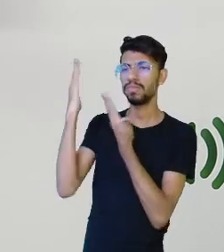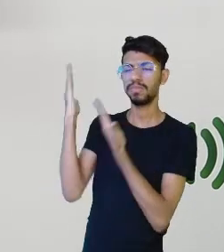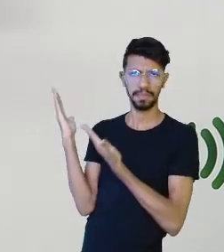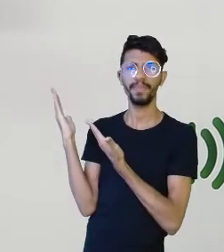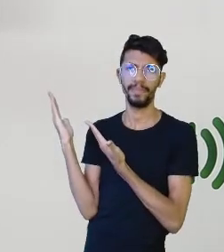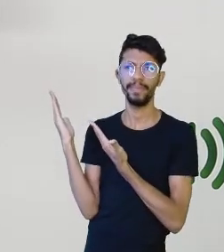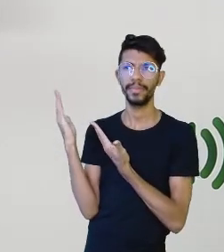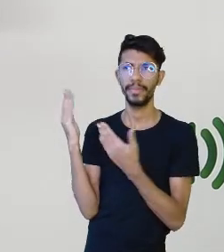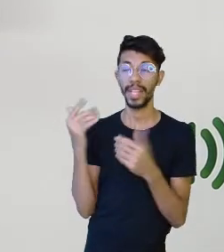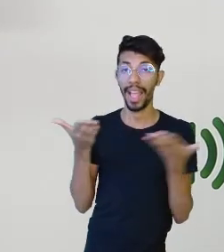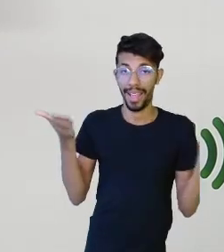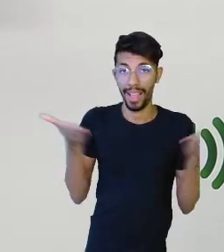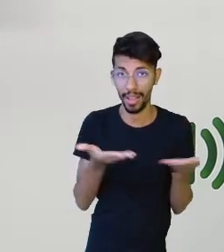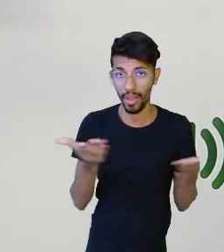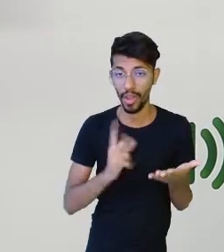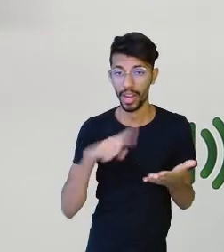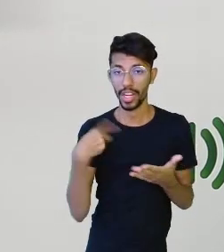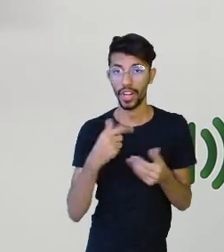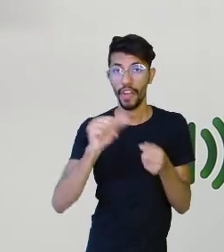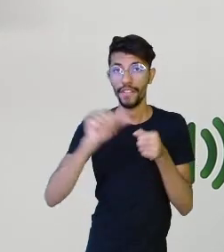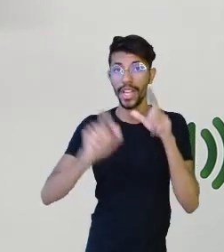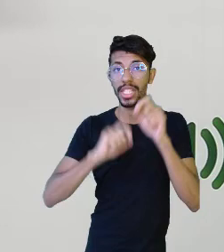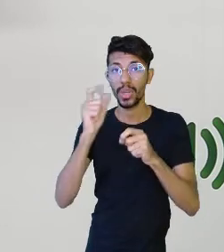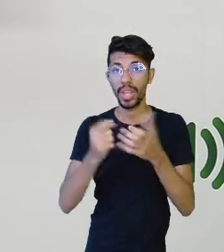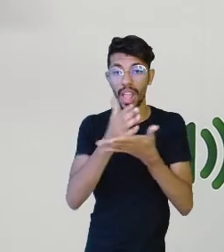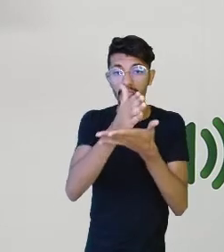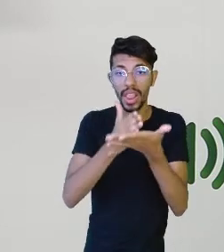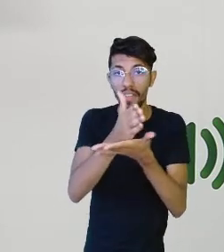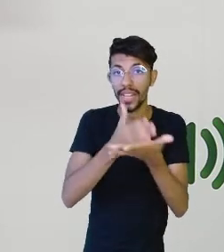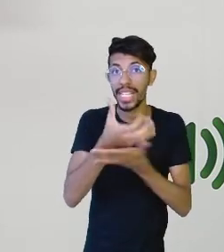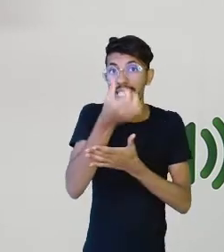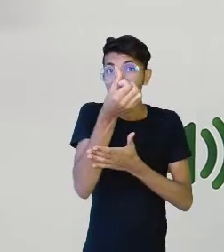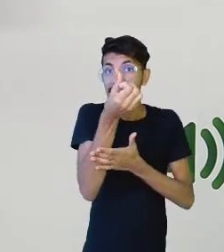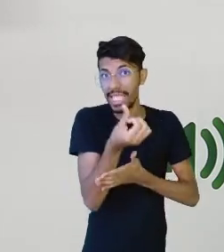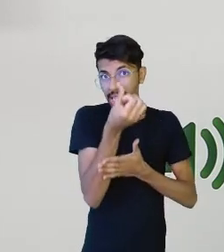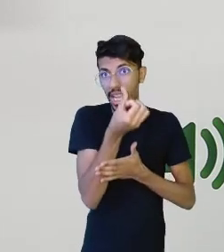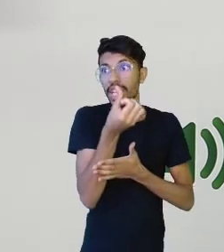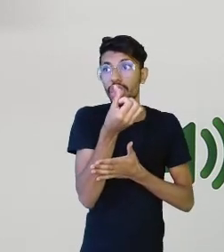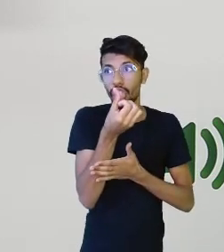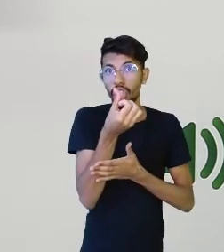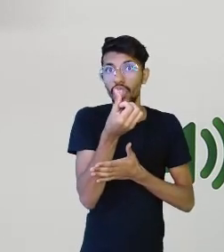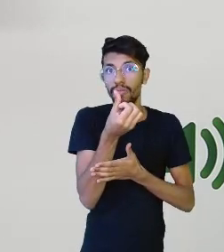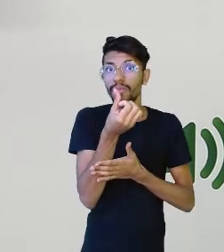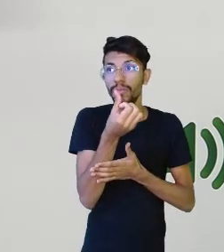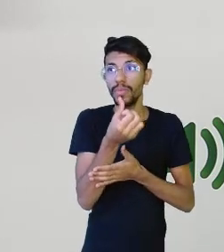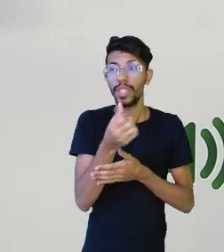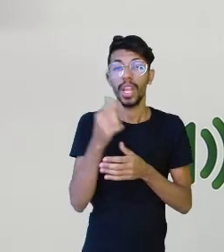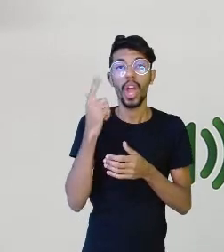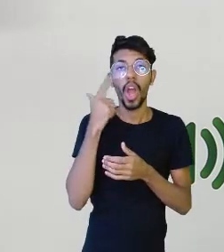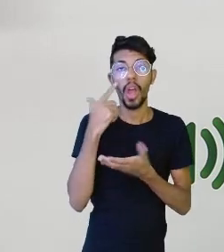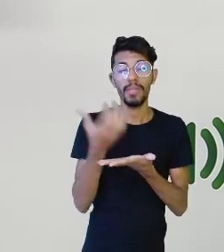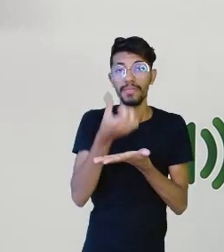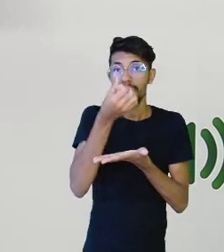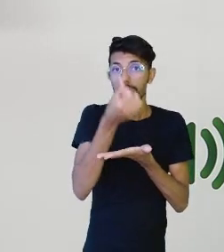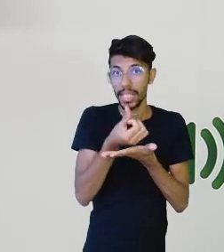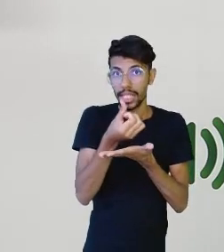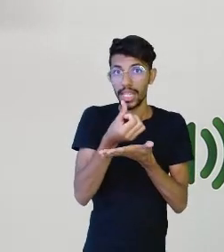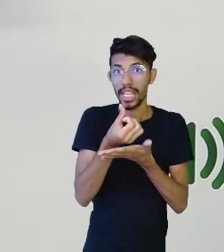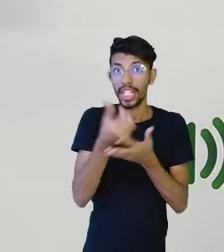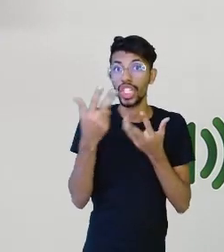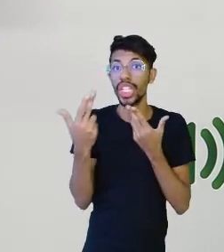Dessa vez, a gente vai dividir em 6 partes. Não esquece, são 6